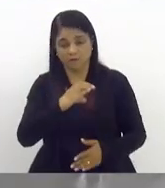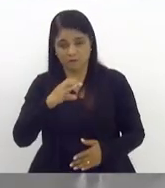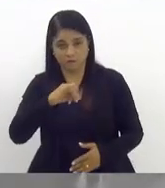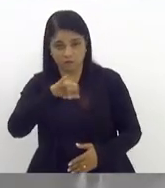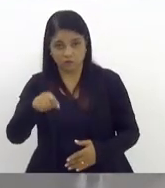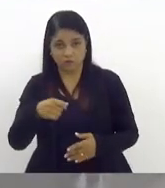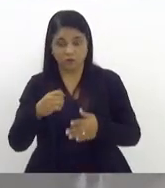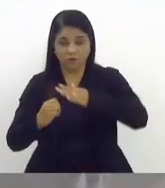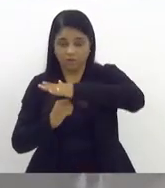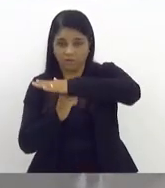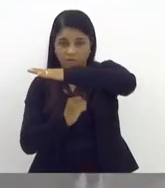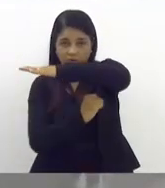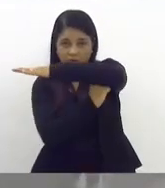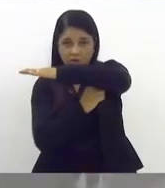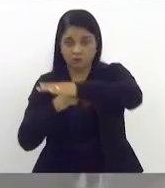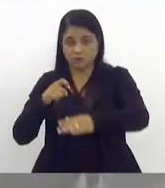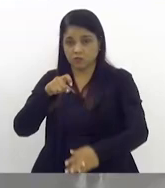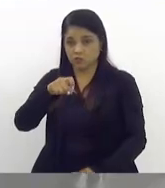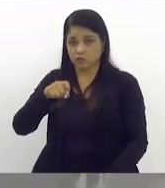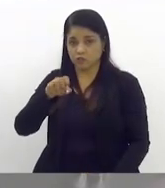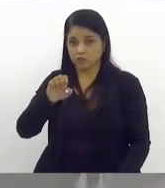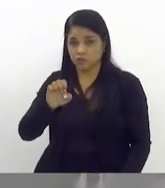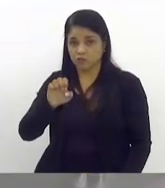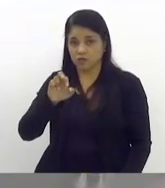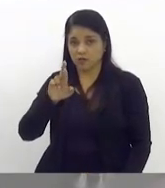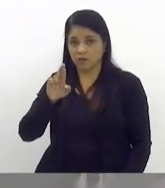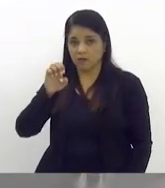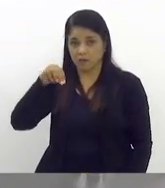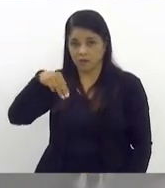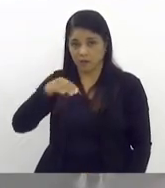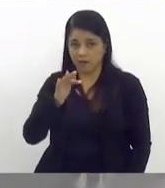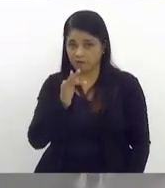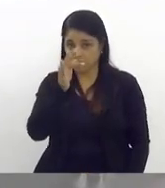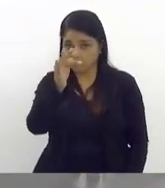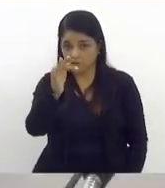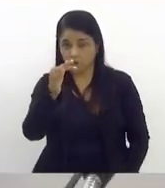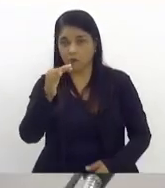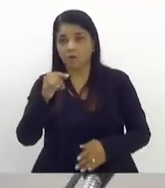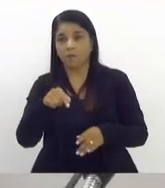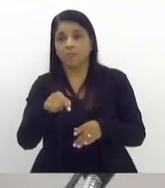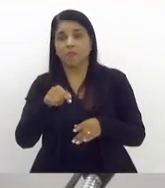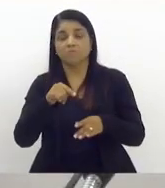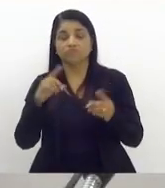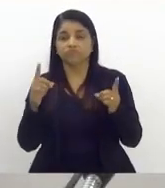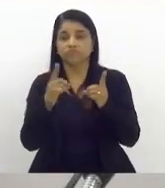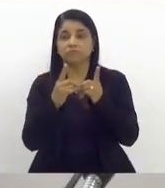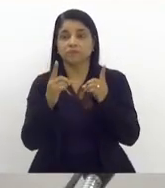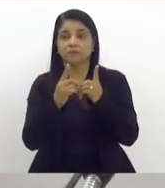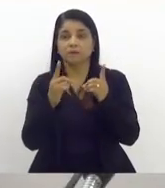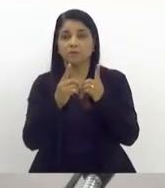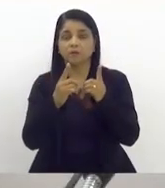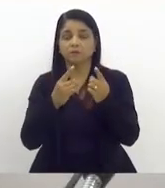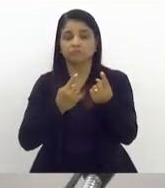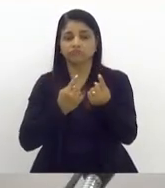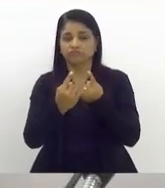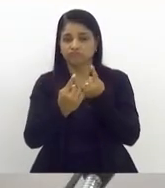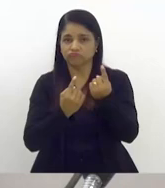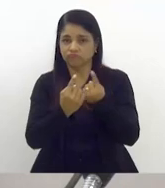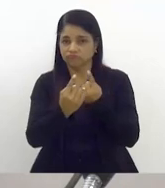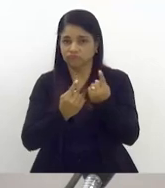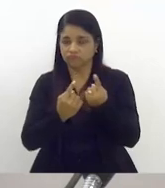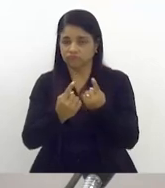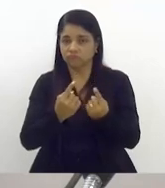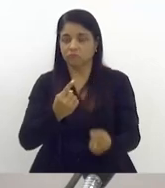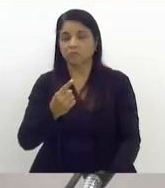de Xerém, que não é um viaduto ainda, né? Um futuro viaduto é um equipamento público sob tutela do Departamento Nacional de Estradas e Rodagens,